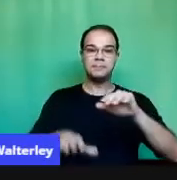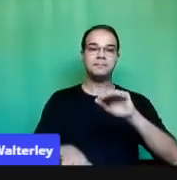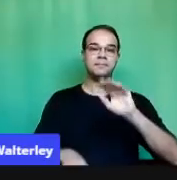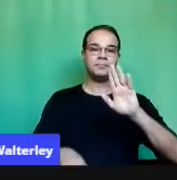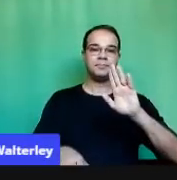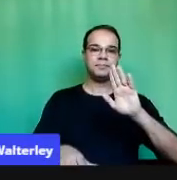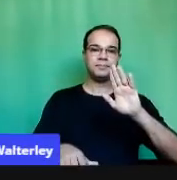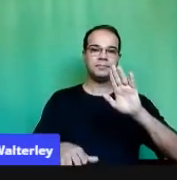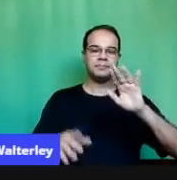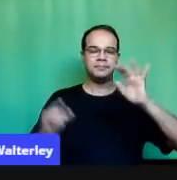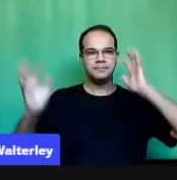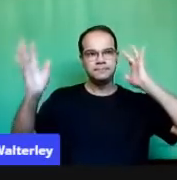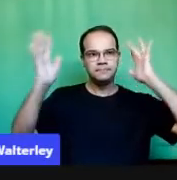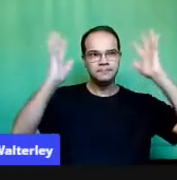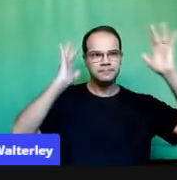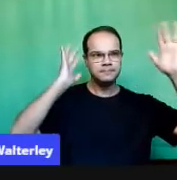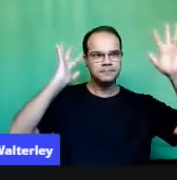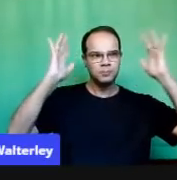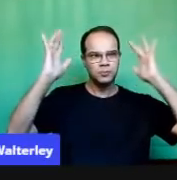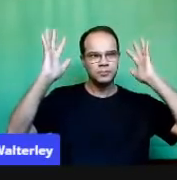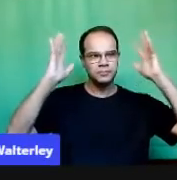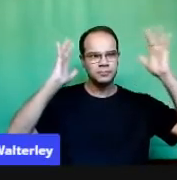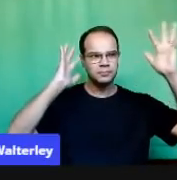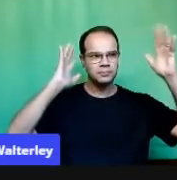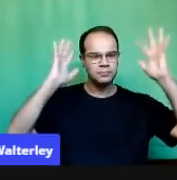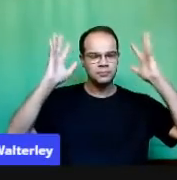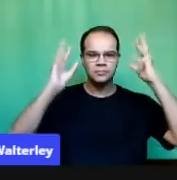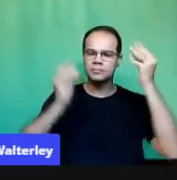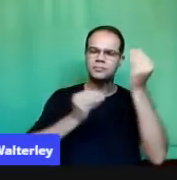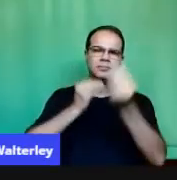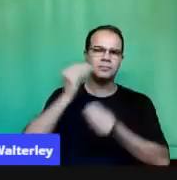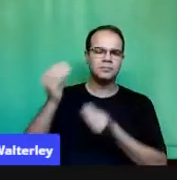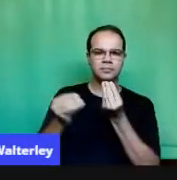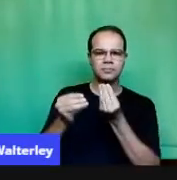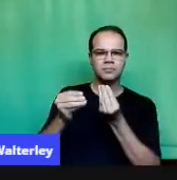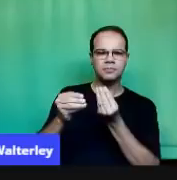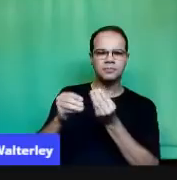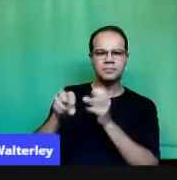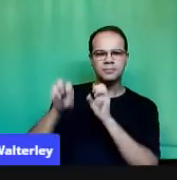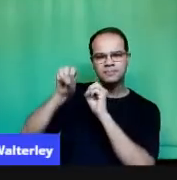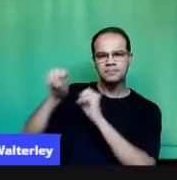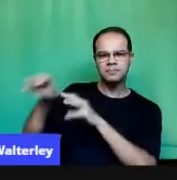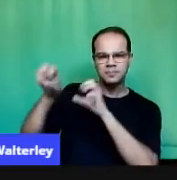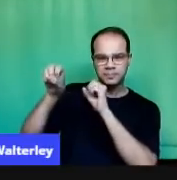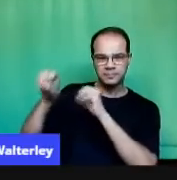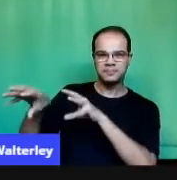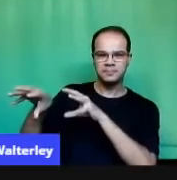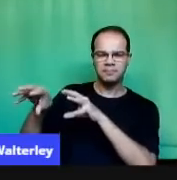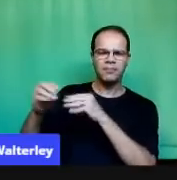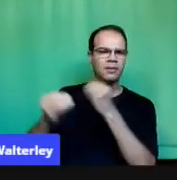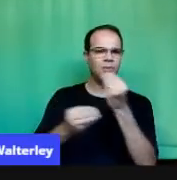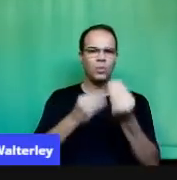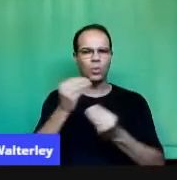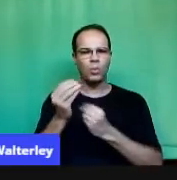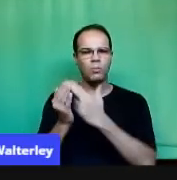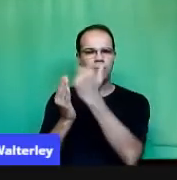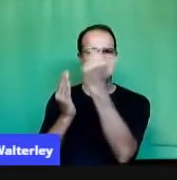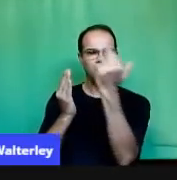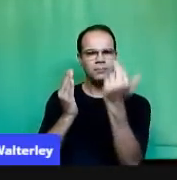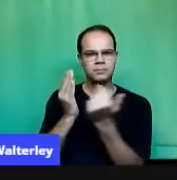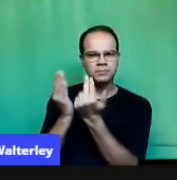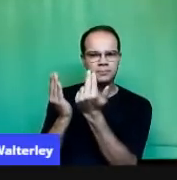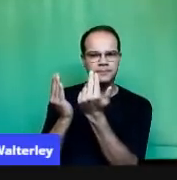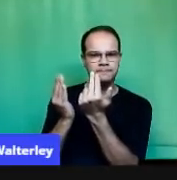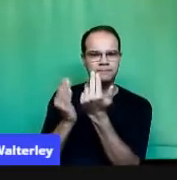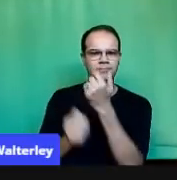reflexão em torno das possibilidades de educação à distância para a arte, ainda mais com